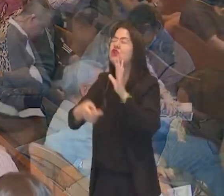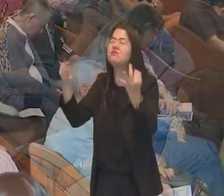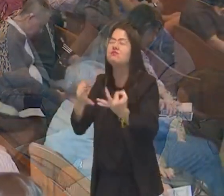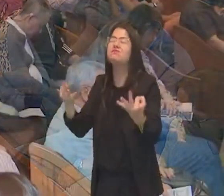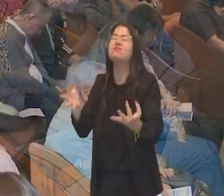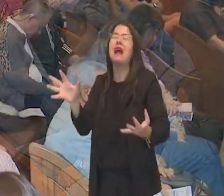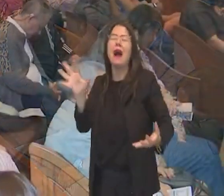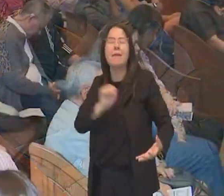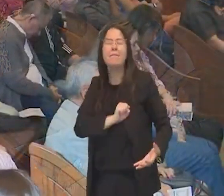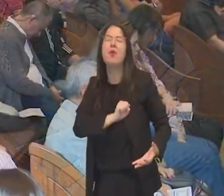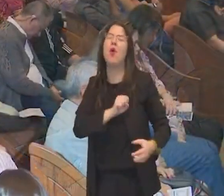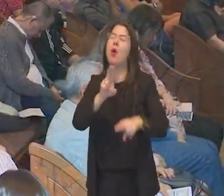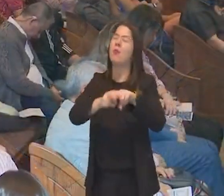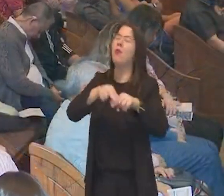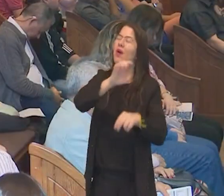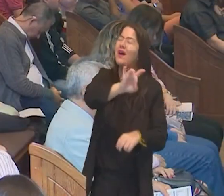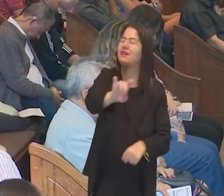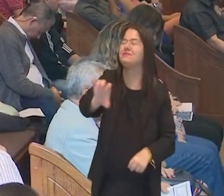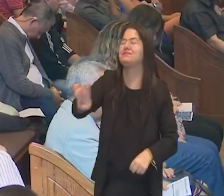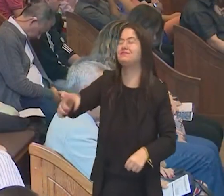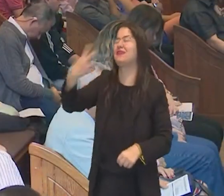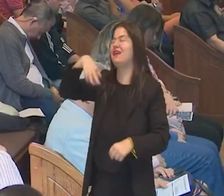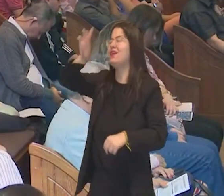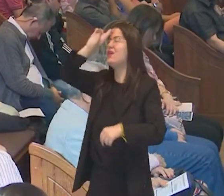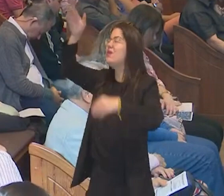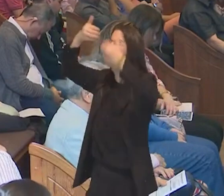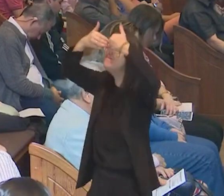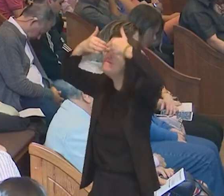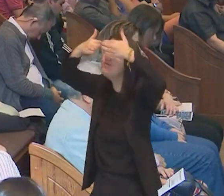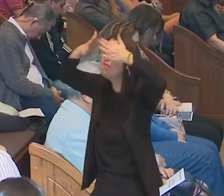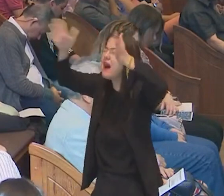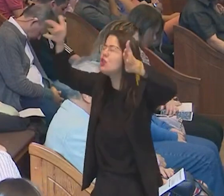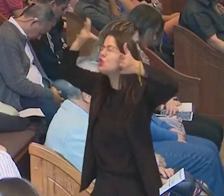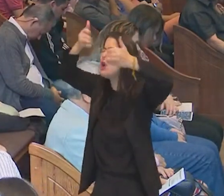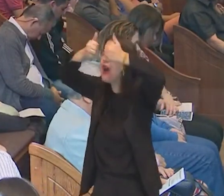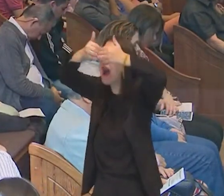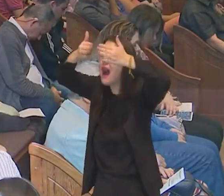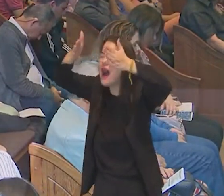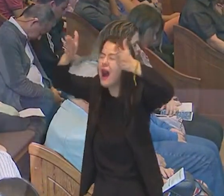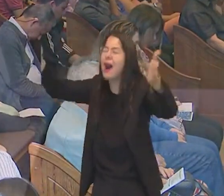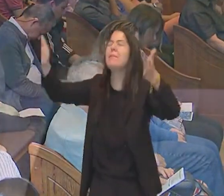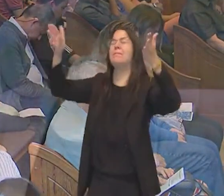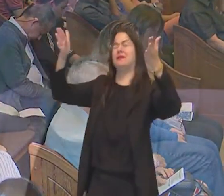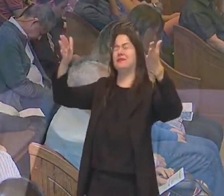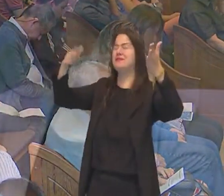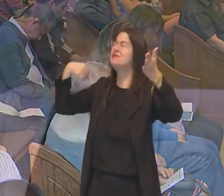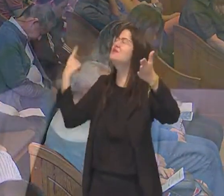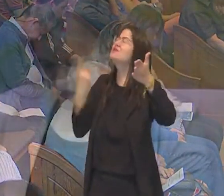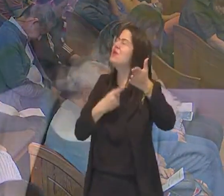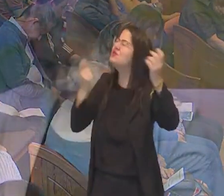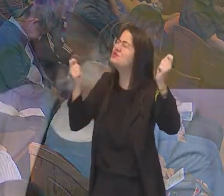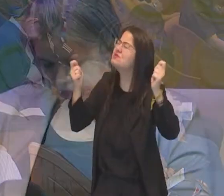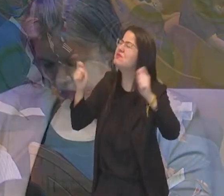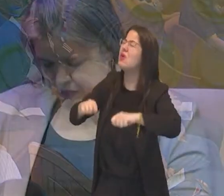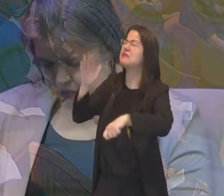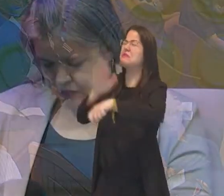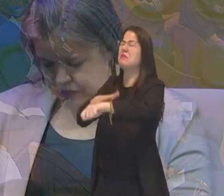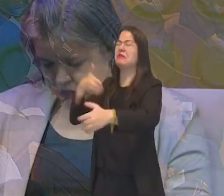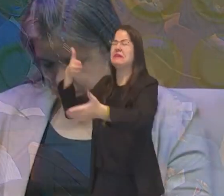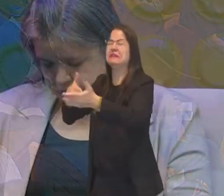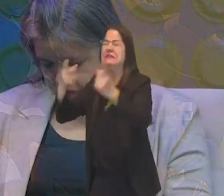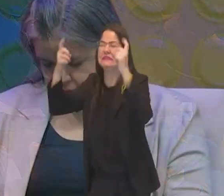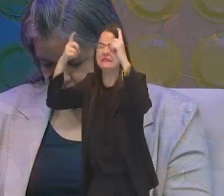nós. Senhor, abre os nossos olhos, para que a gente possa, em meio às